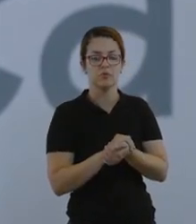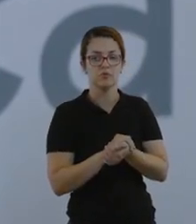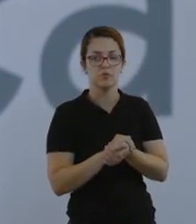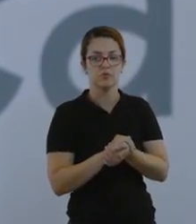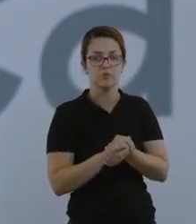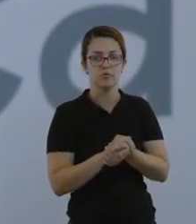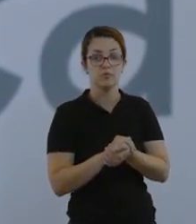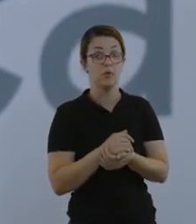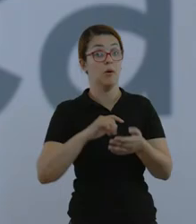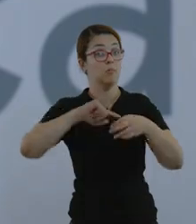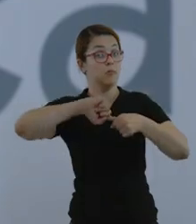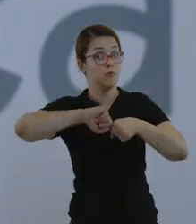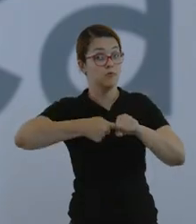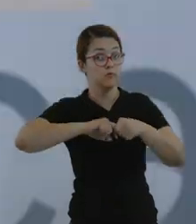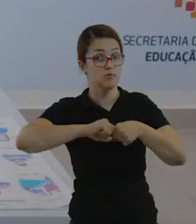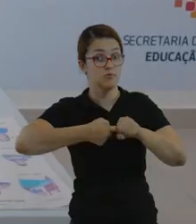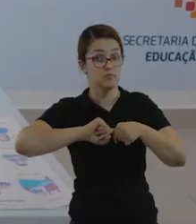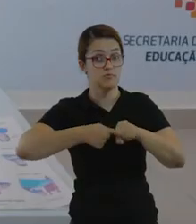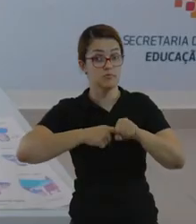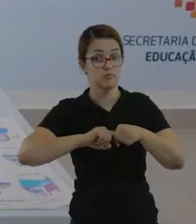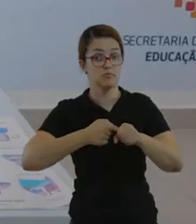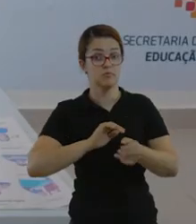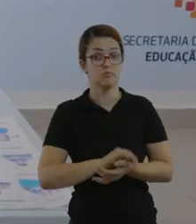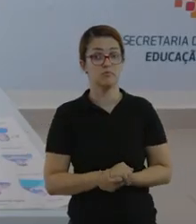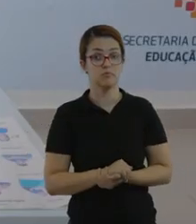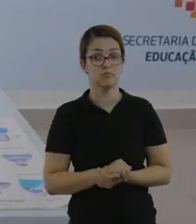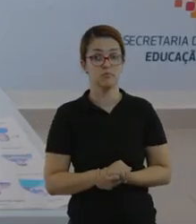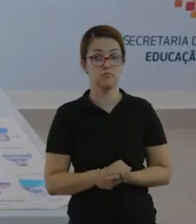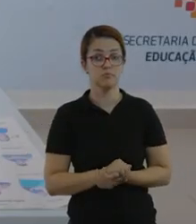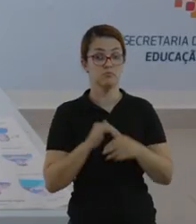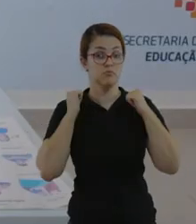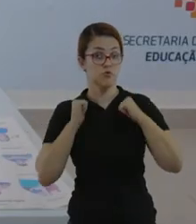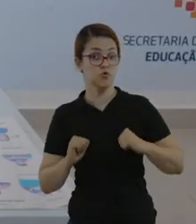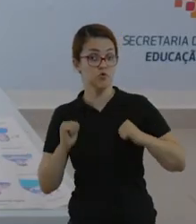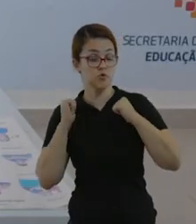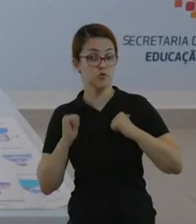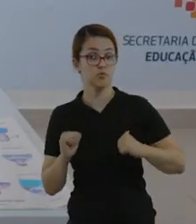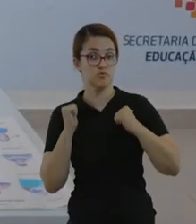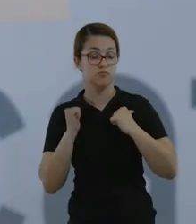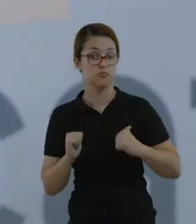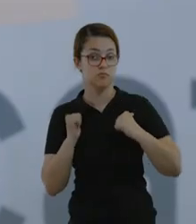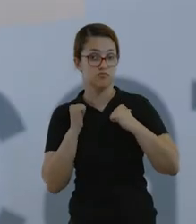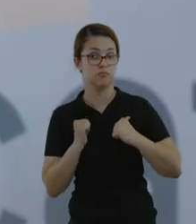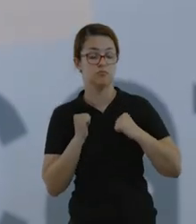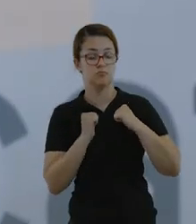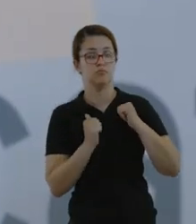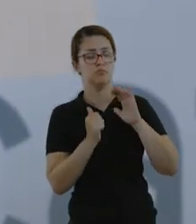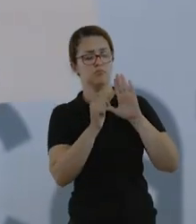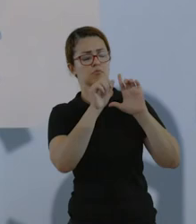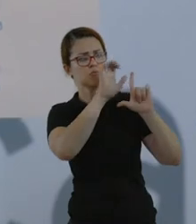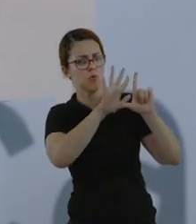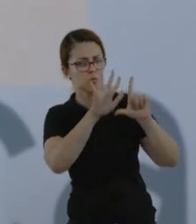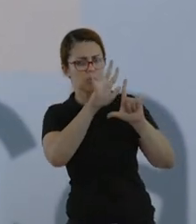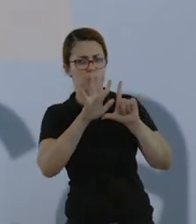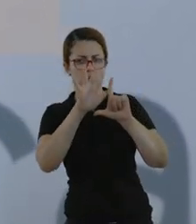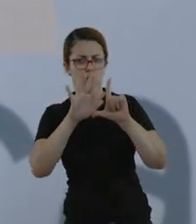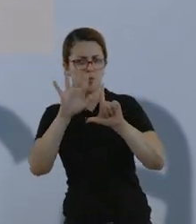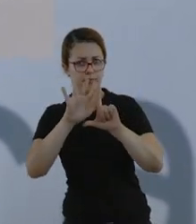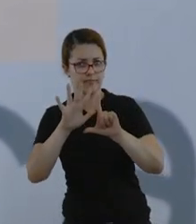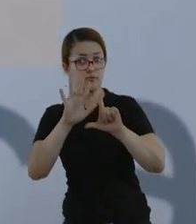tesoura, thermos, que é garrafinha térmica, pencil sharpener, apontador de